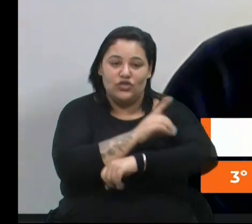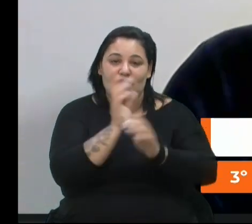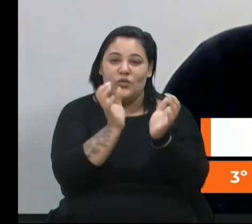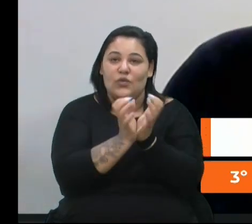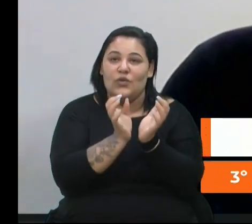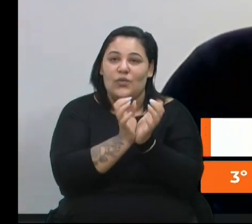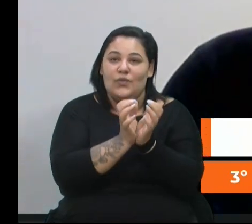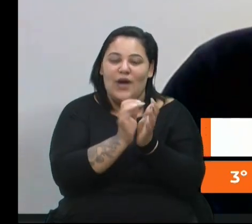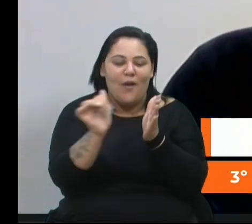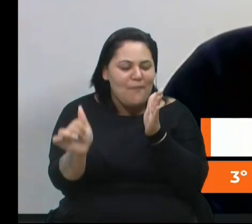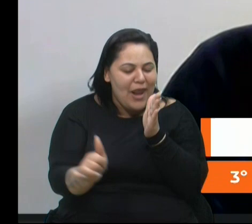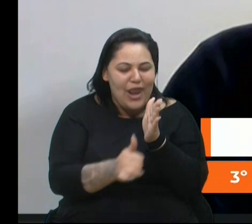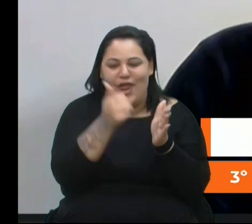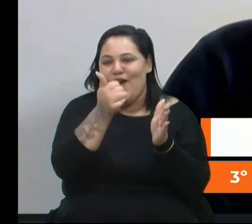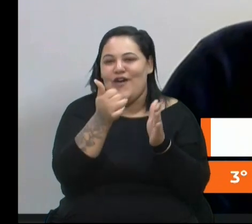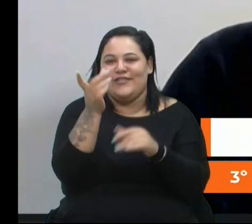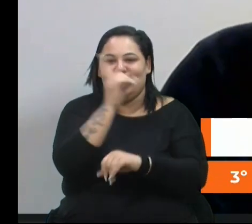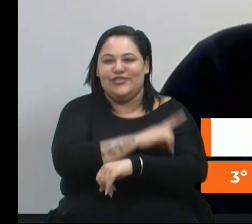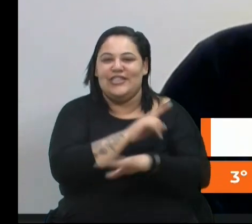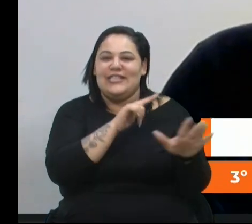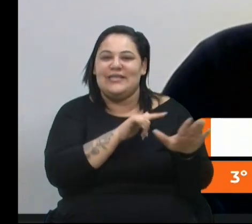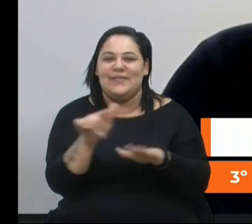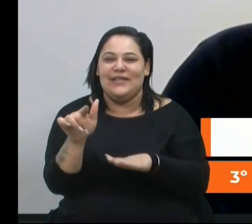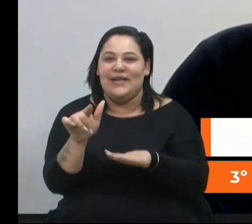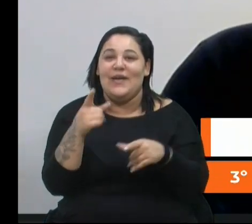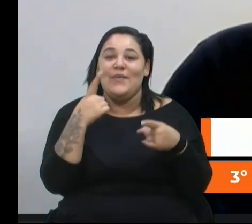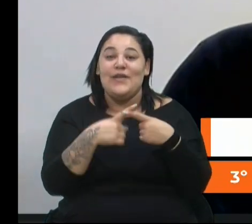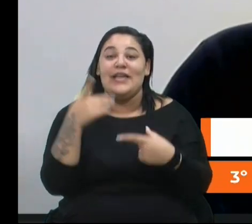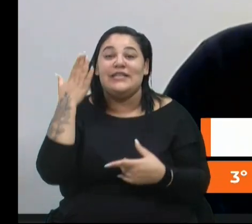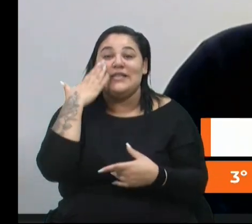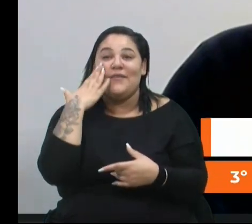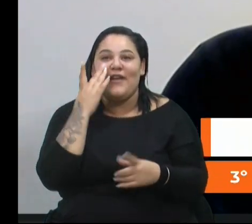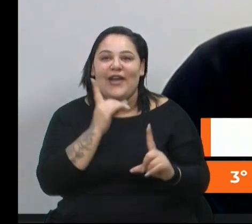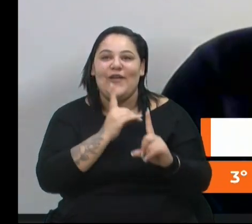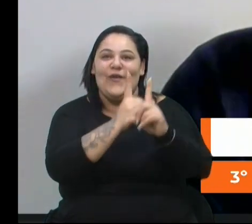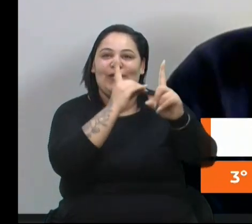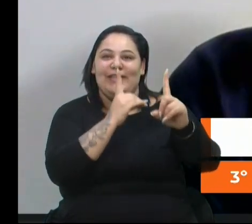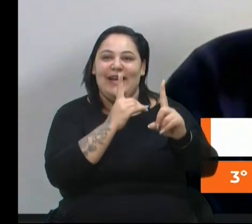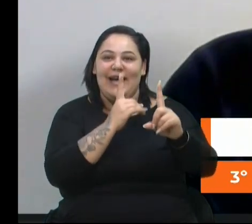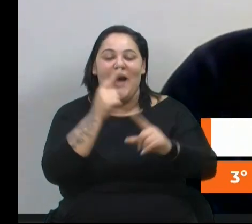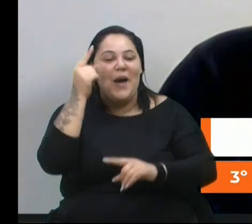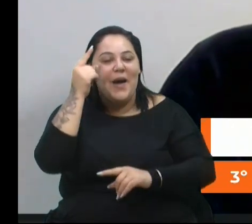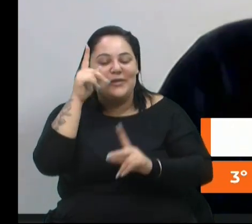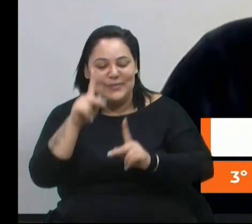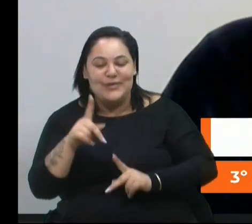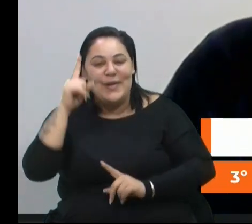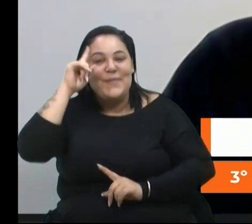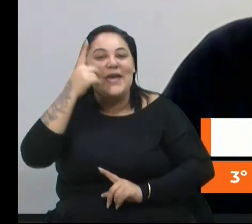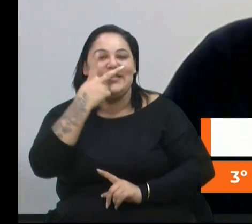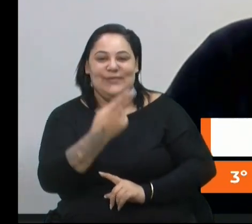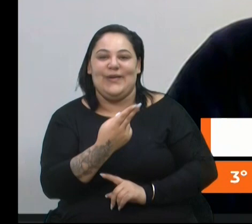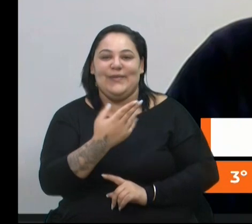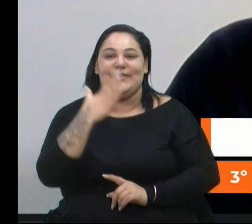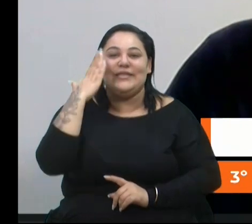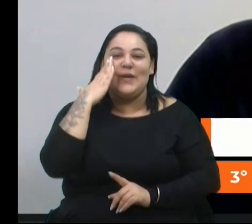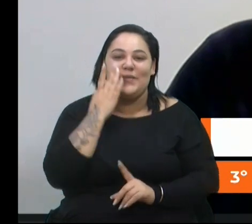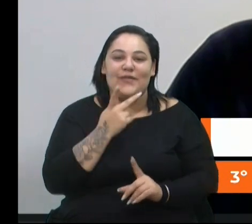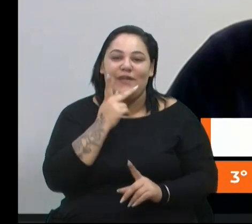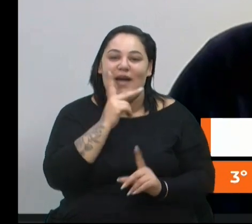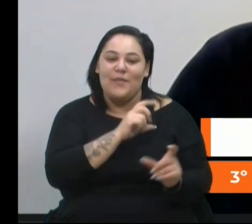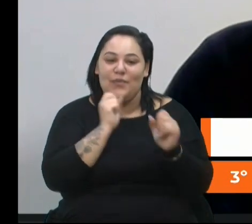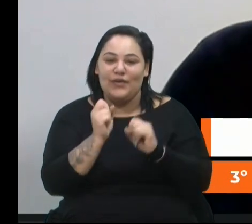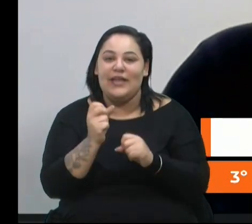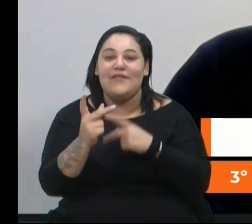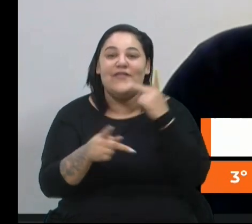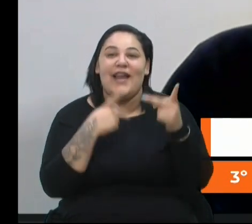deles é o melhor dia da semana, porque ele sabe que vai encontrar a galerinha que pensa parecido, ele sabe que vai poder falar